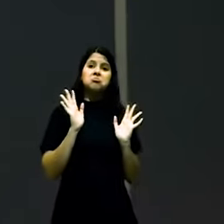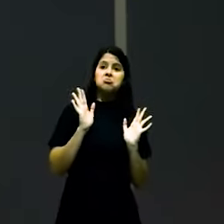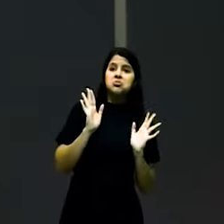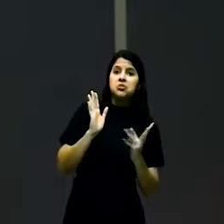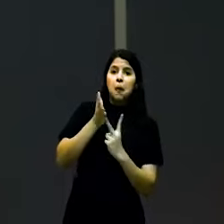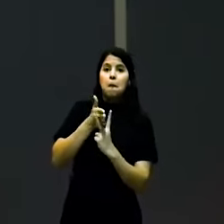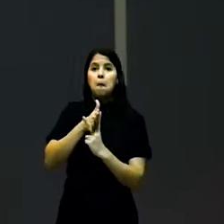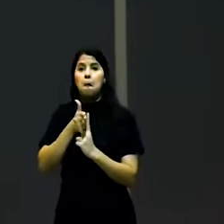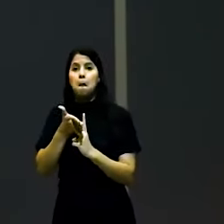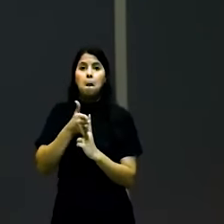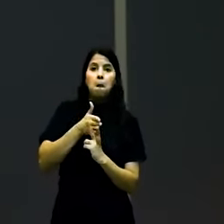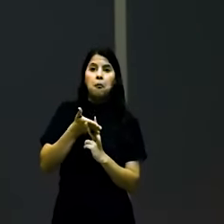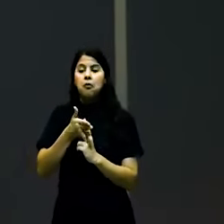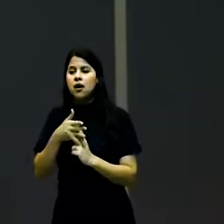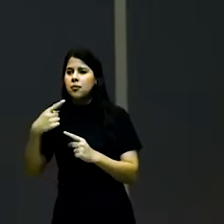para Baal.